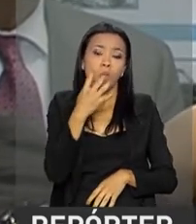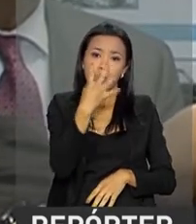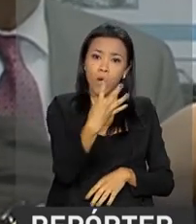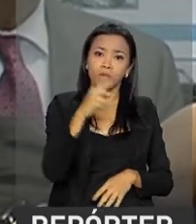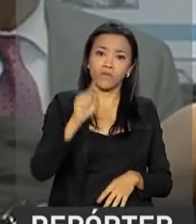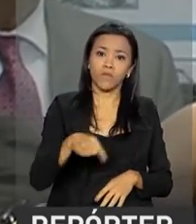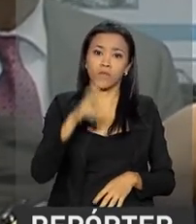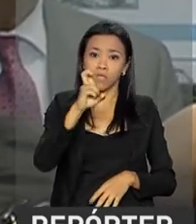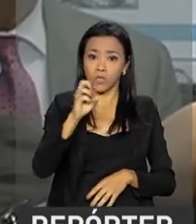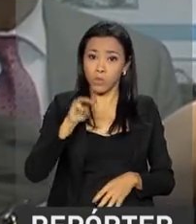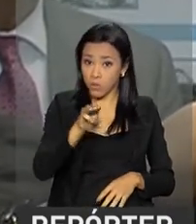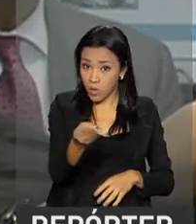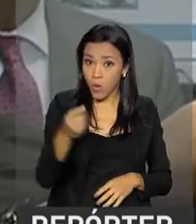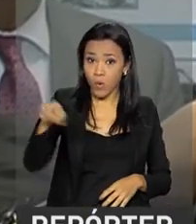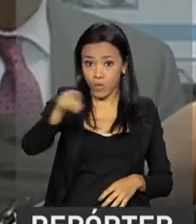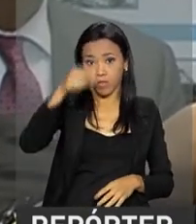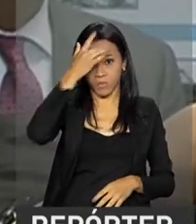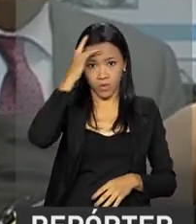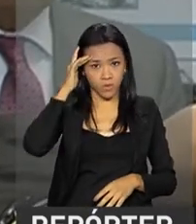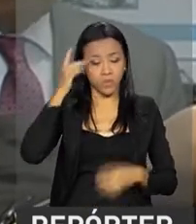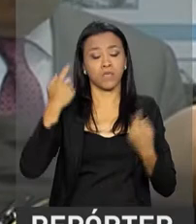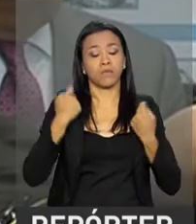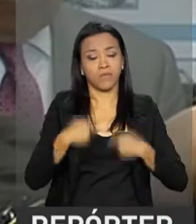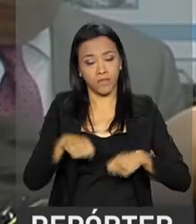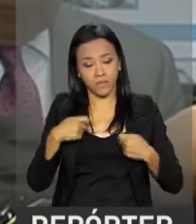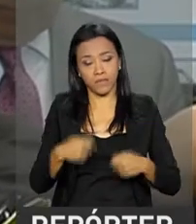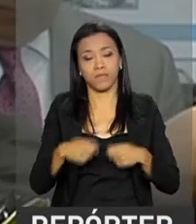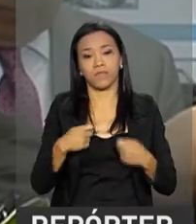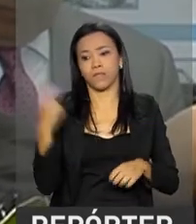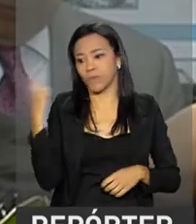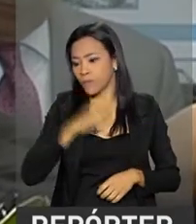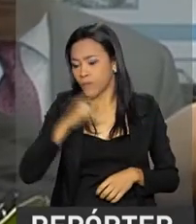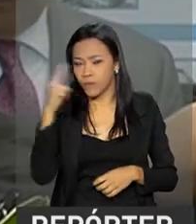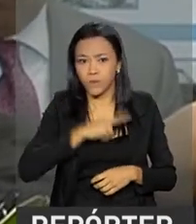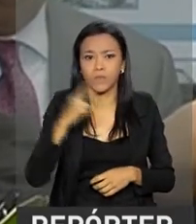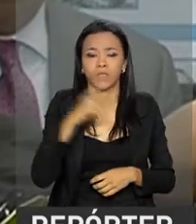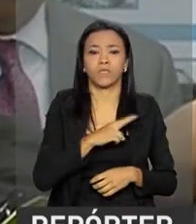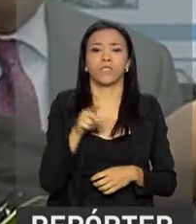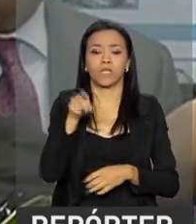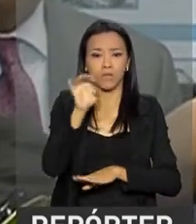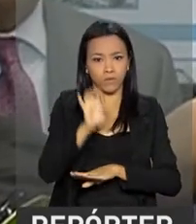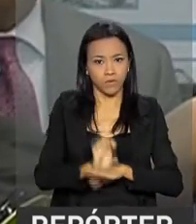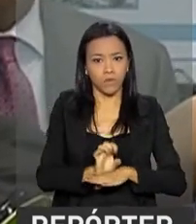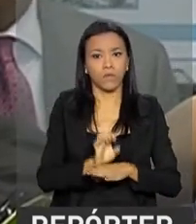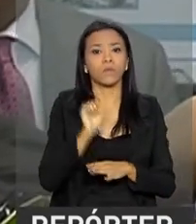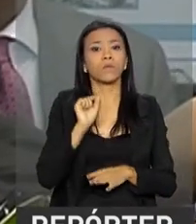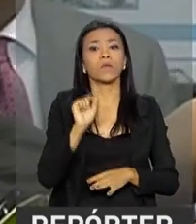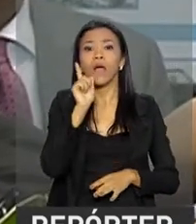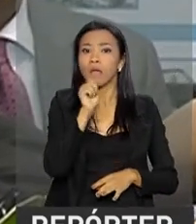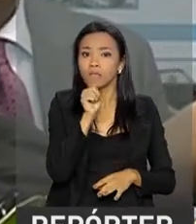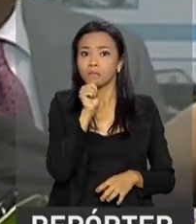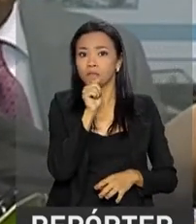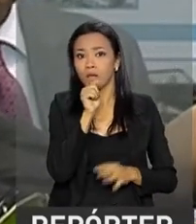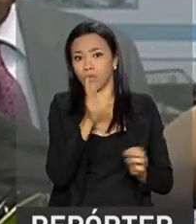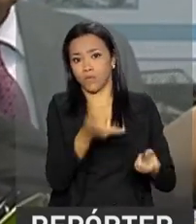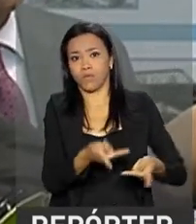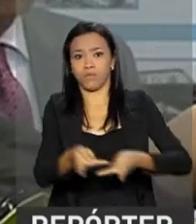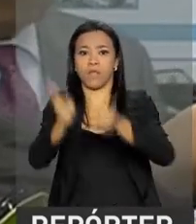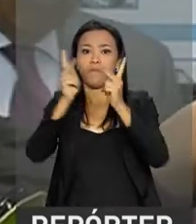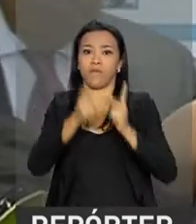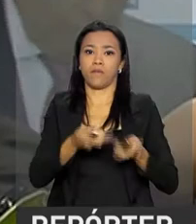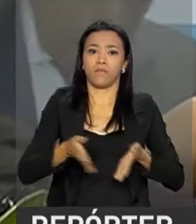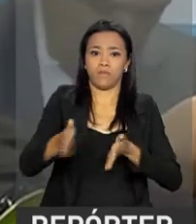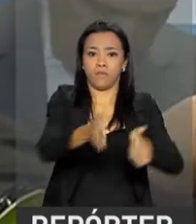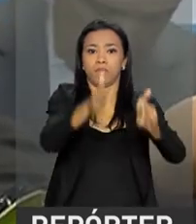que necessitam com a maior urgência possível da chegada das águas do são francisco esta parceria